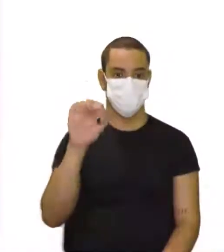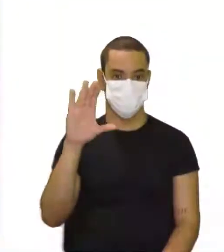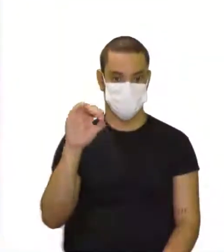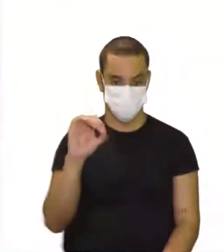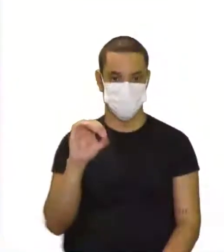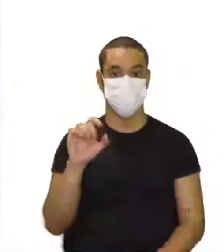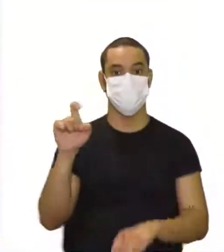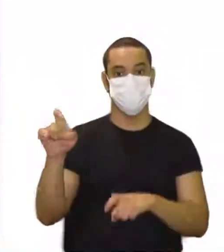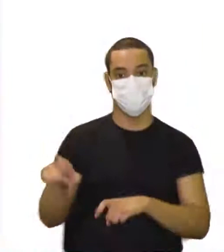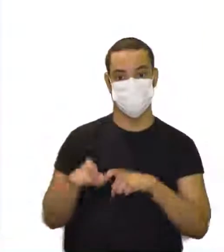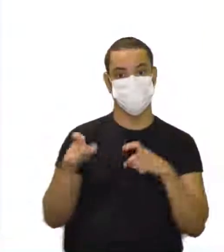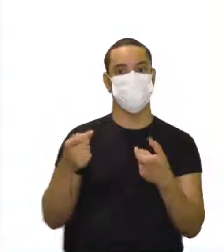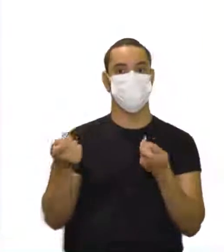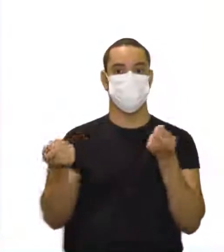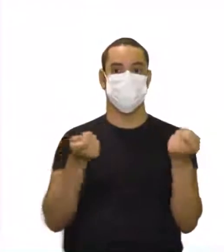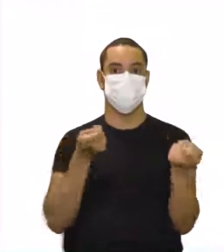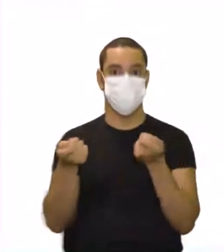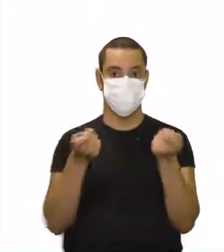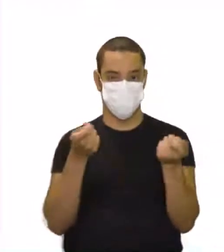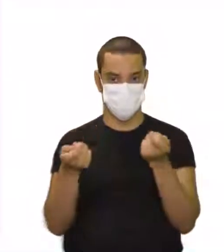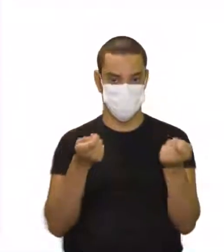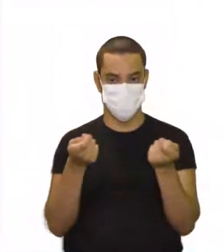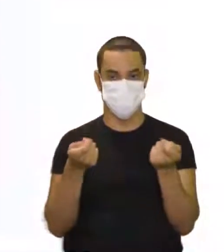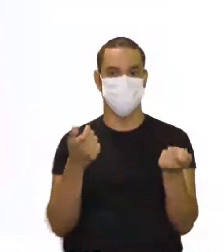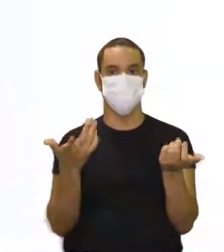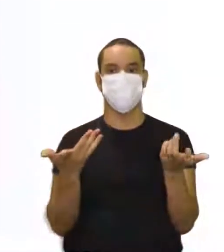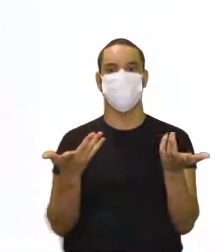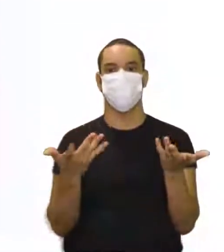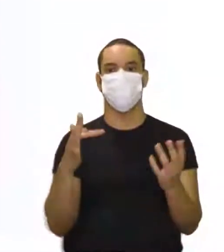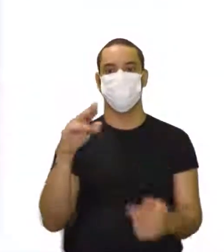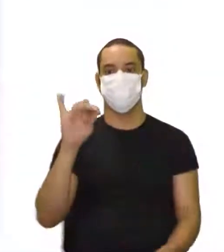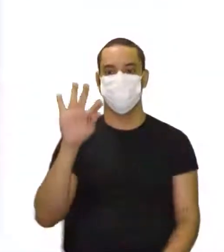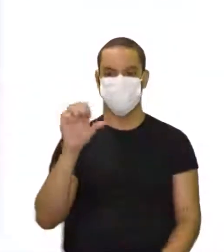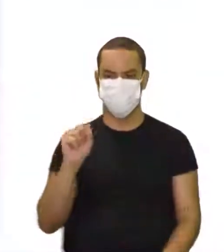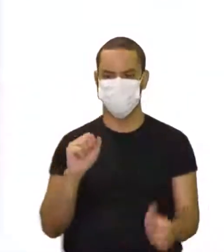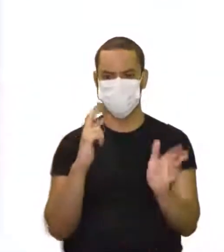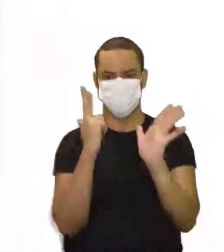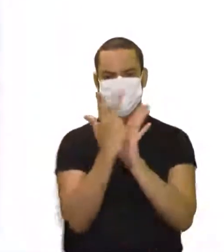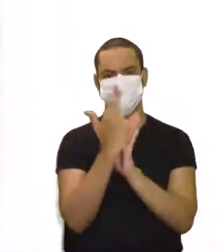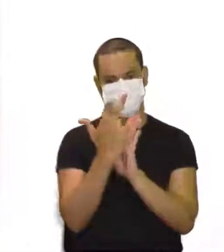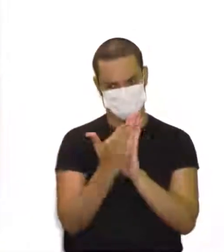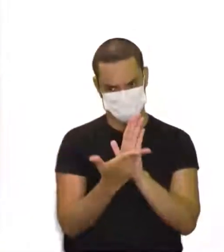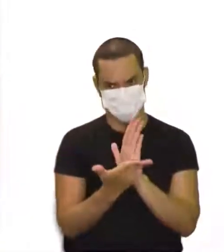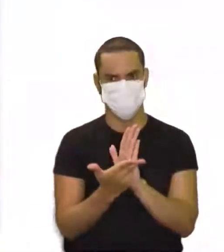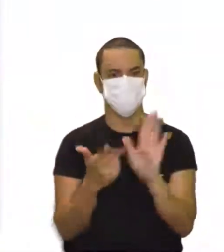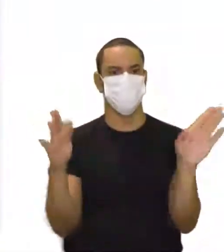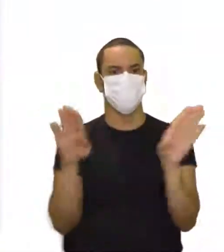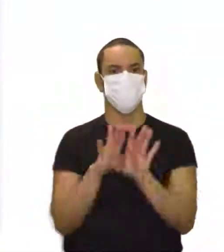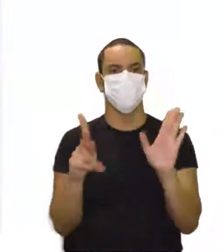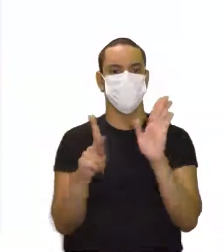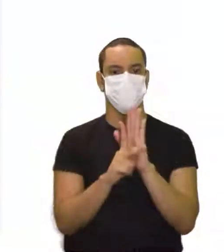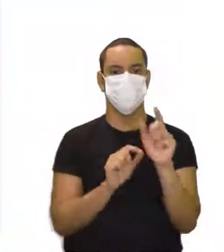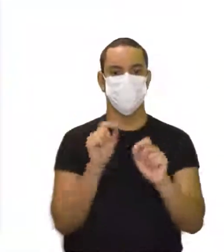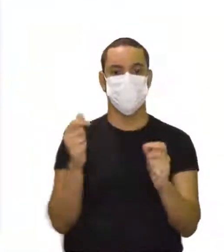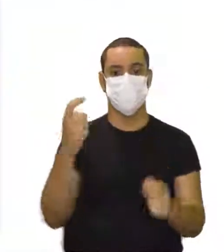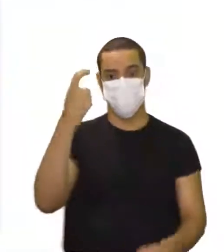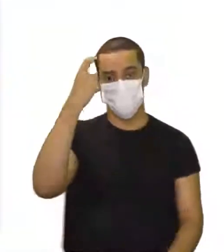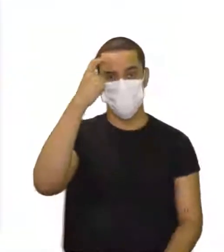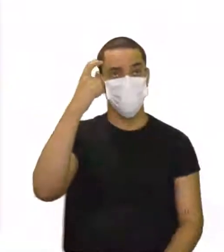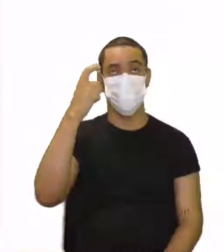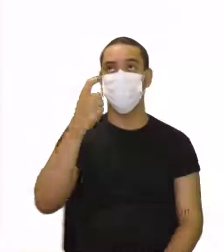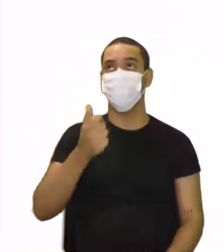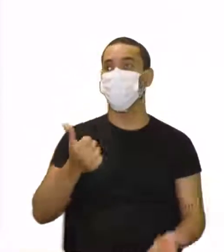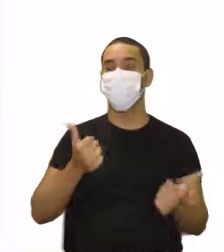agricultura, controle de frotas e outros mais, né? Além de aplicações não